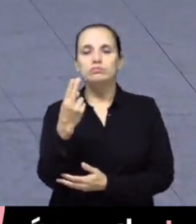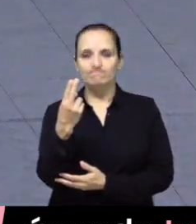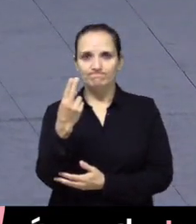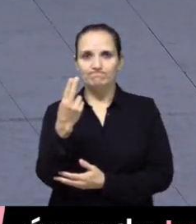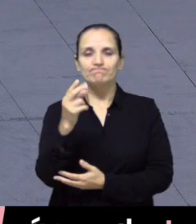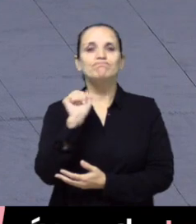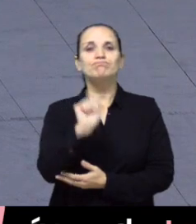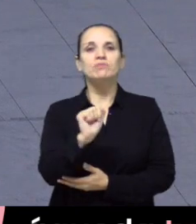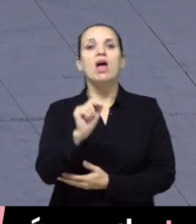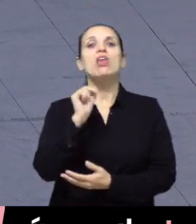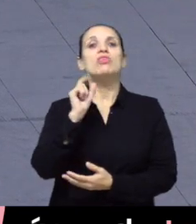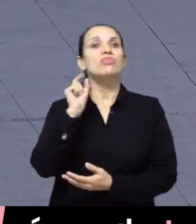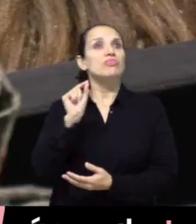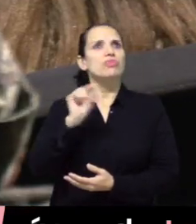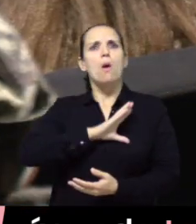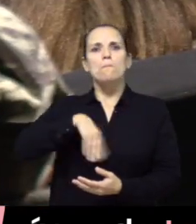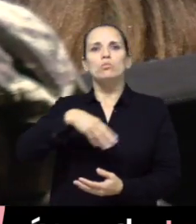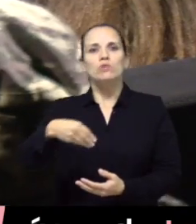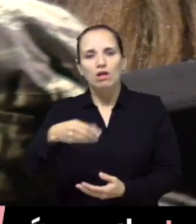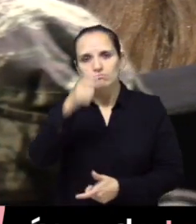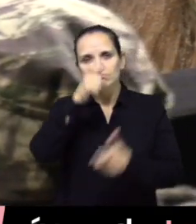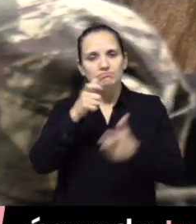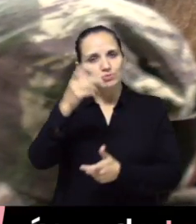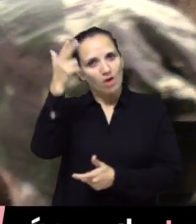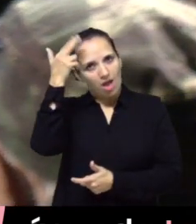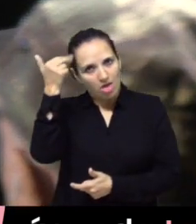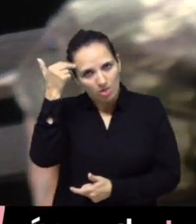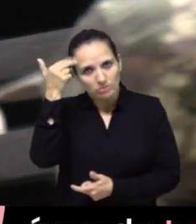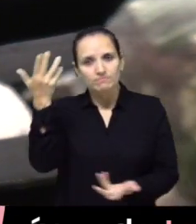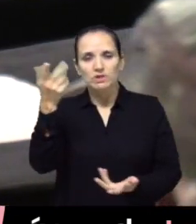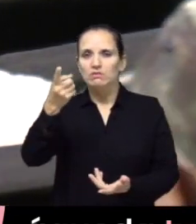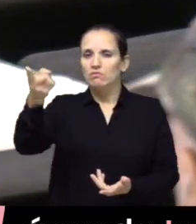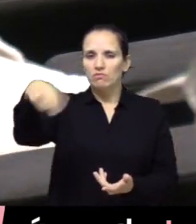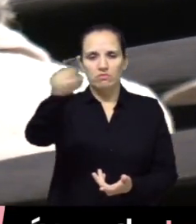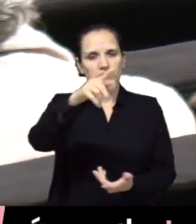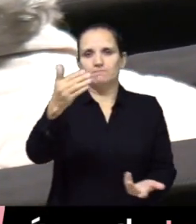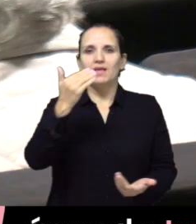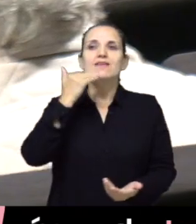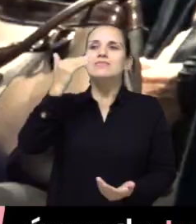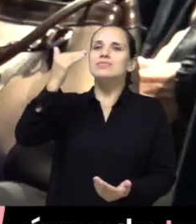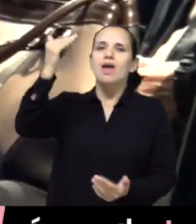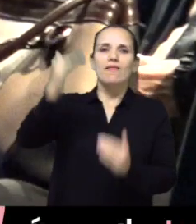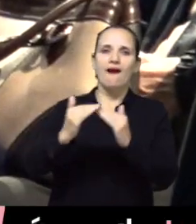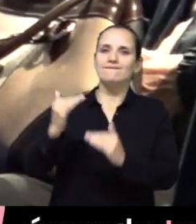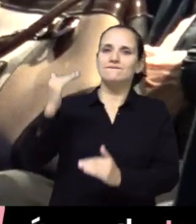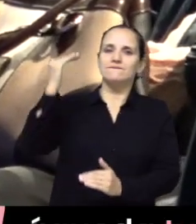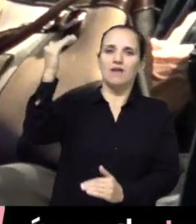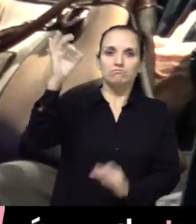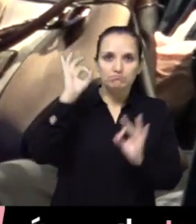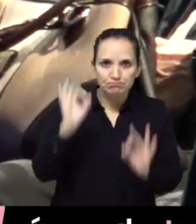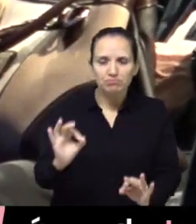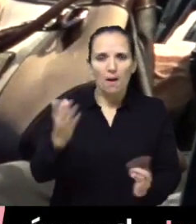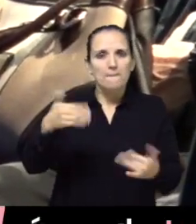outubro celebrou-se o Dia Mundial do Idoso. Para nós, vocês são os maiores em idade,